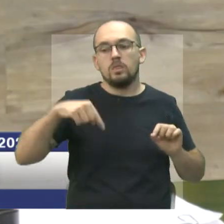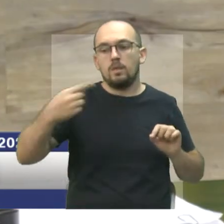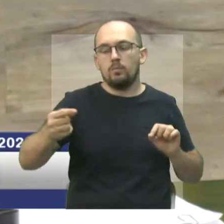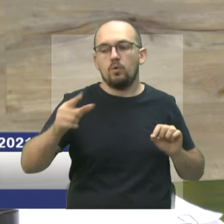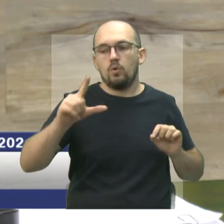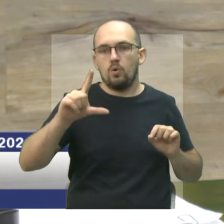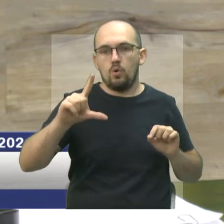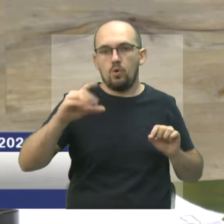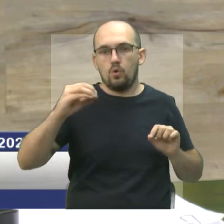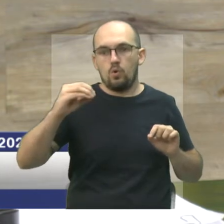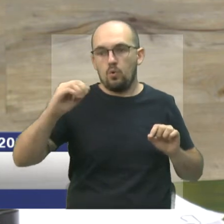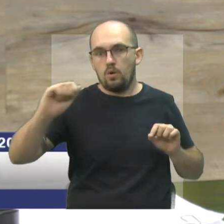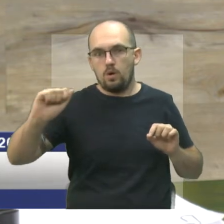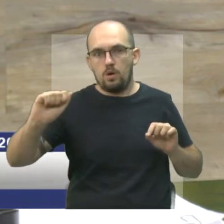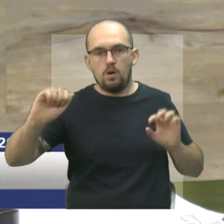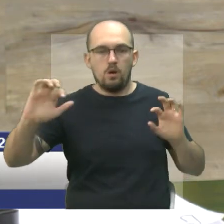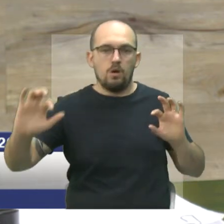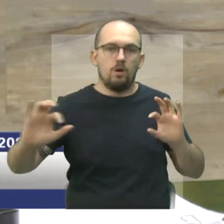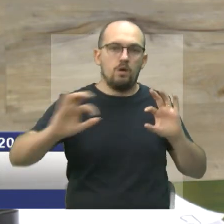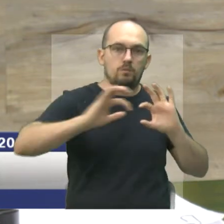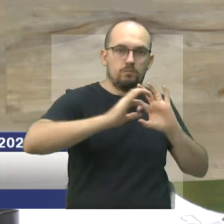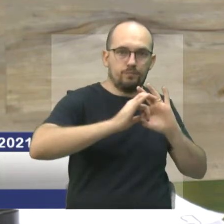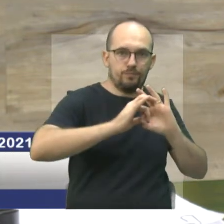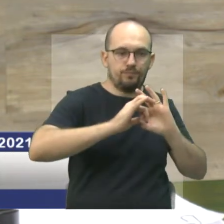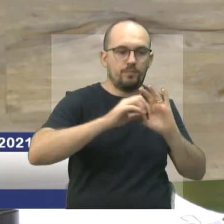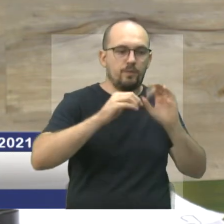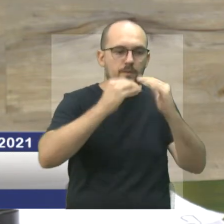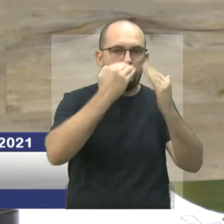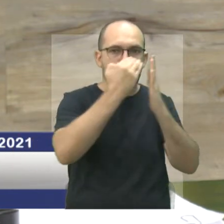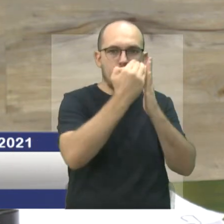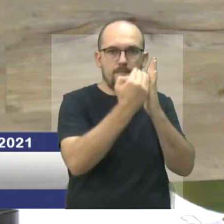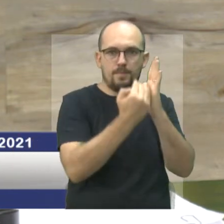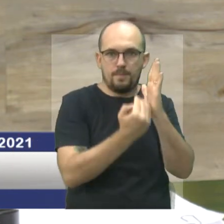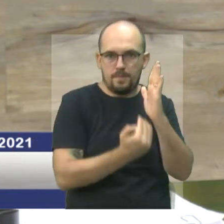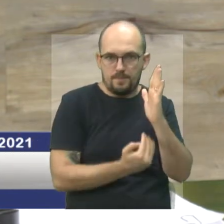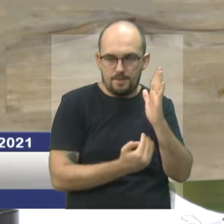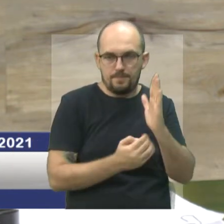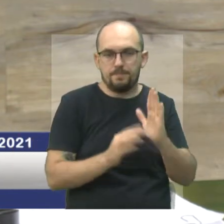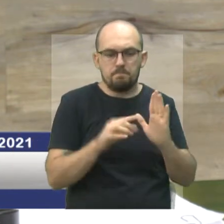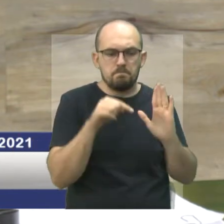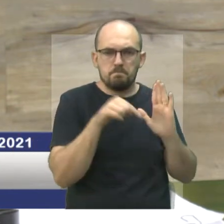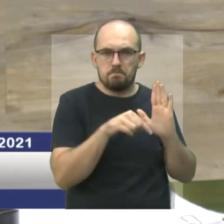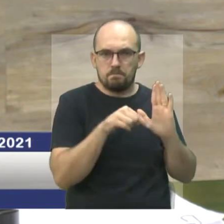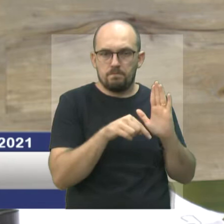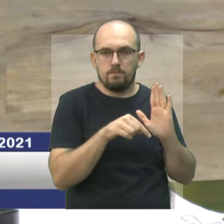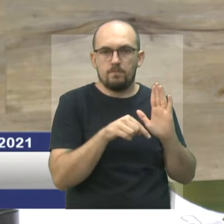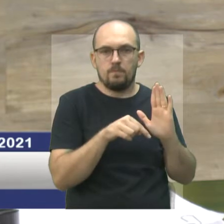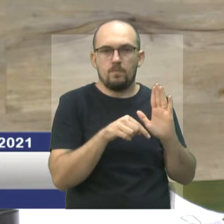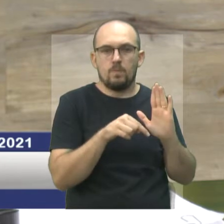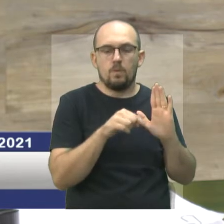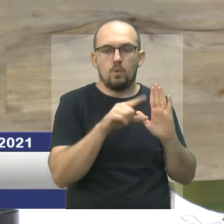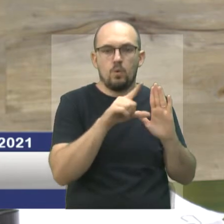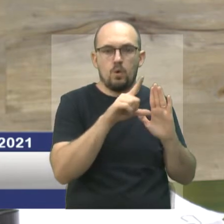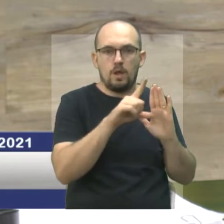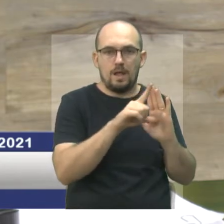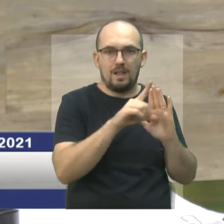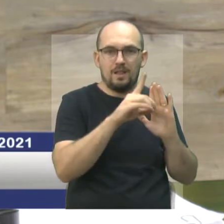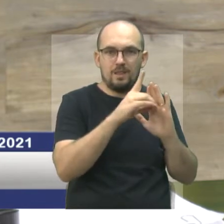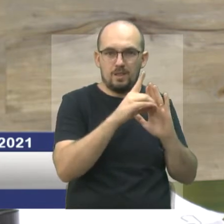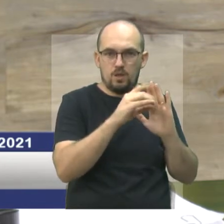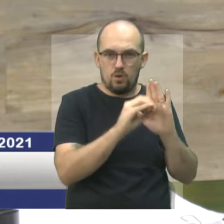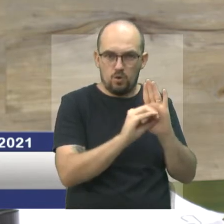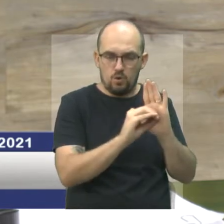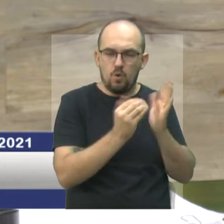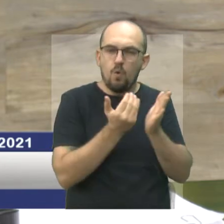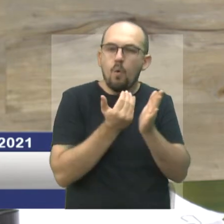gente aborda na Lei de Diretrizes Orçamentárias? A gente começa a trabalhar uma estimativa de